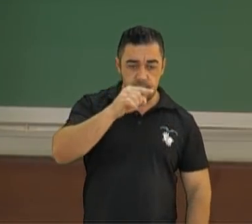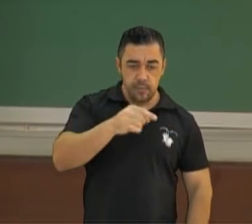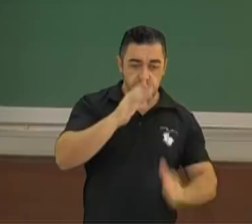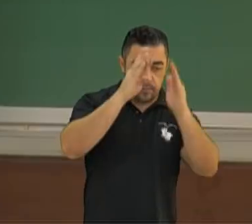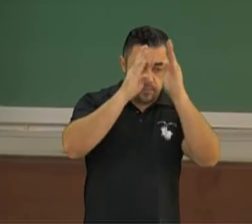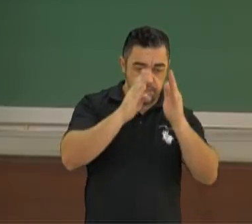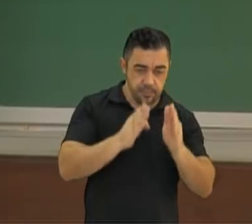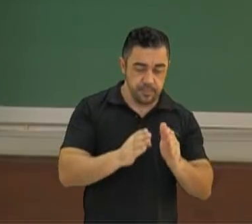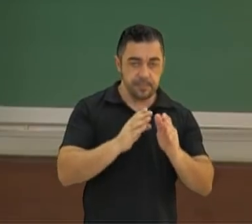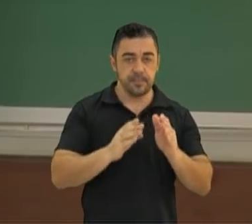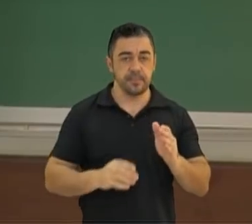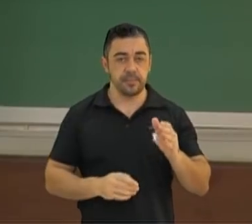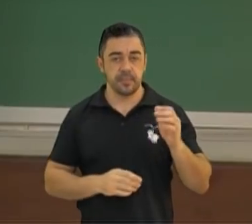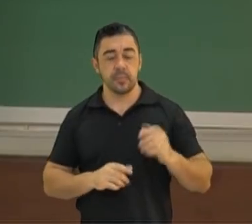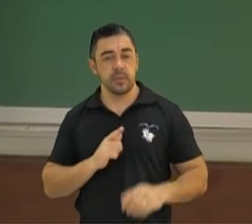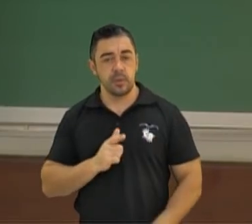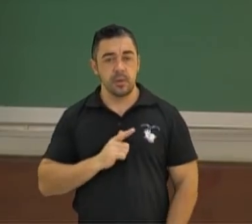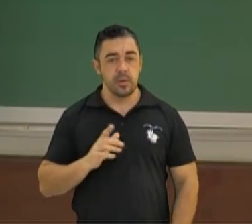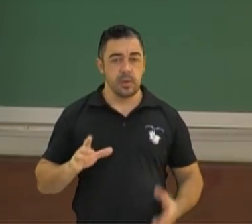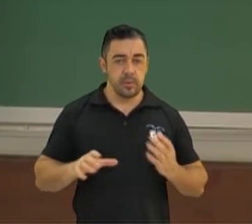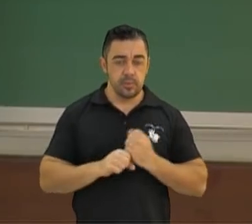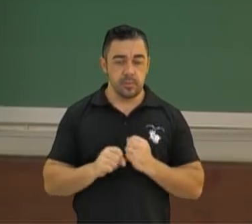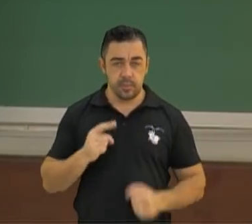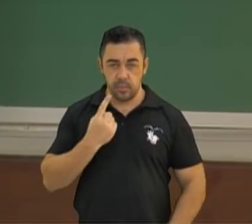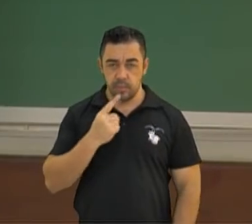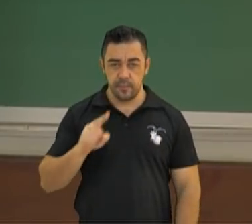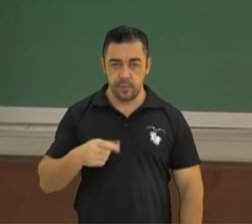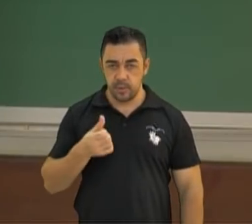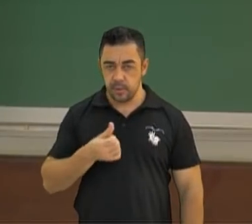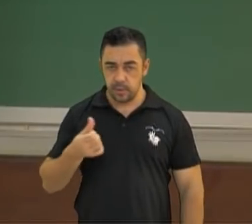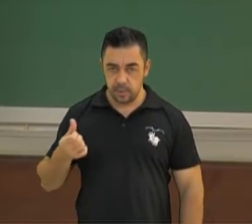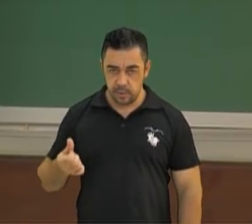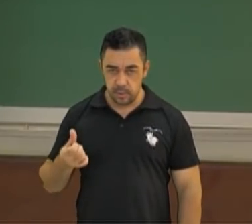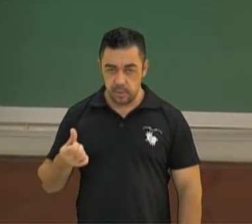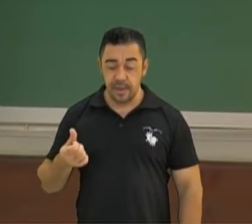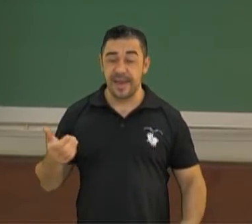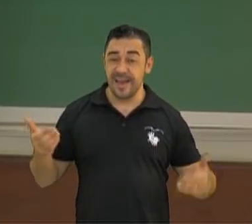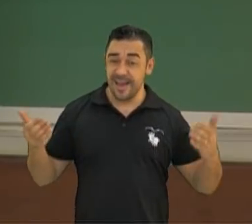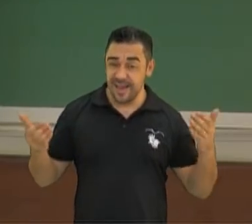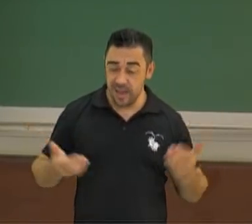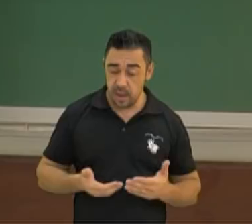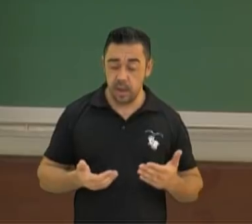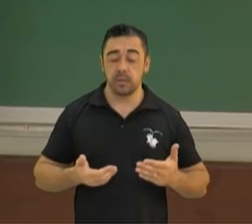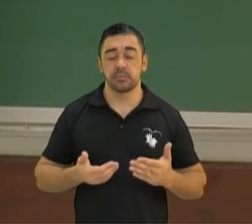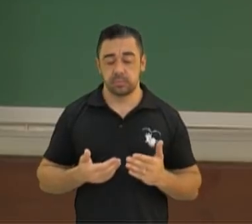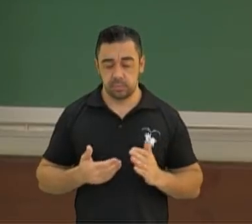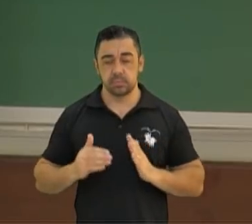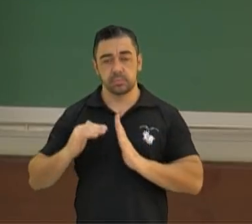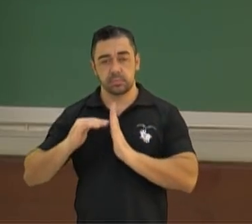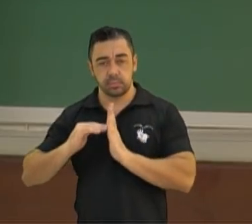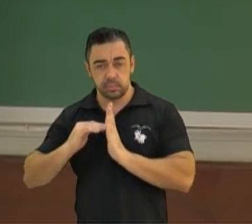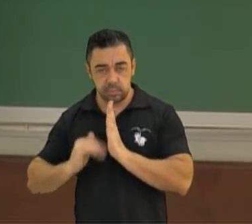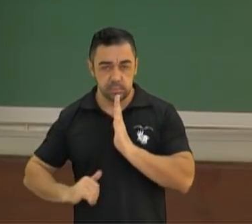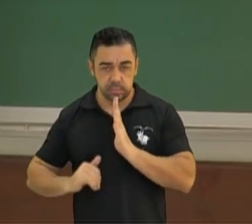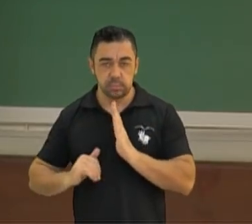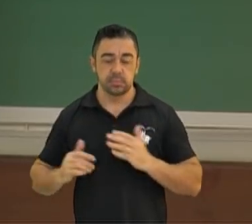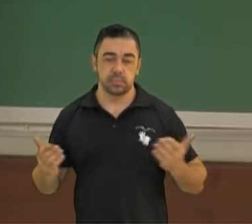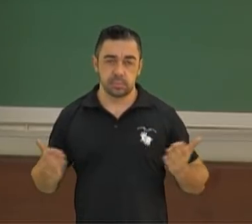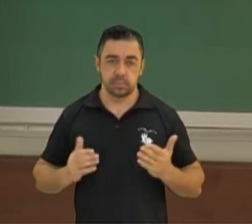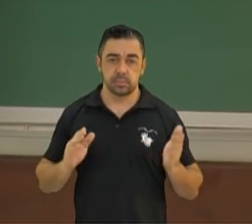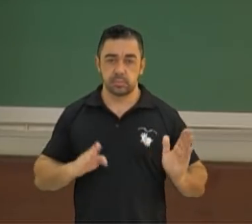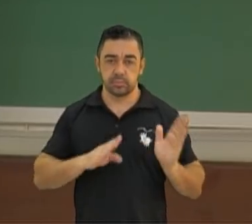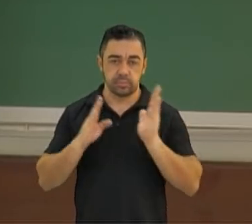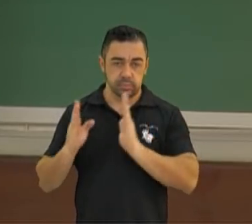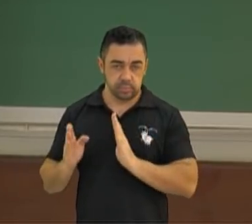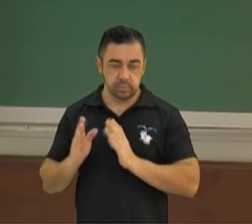a soma dos 3 primeiros termos deu 1,66. Agora, eu efetuo uma continha